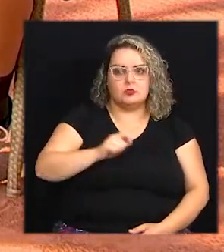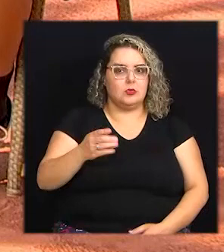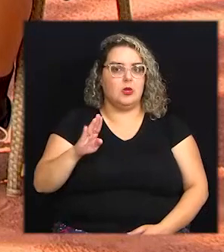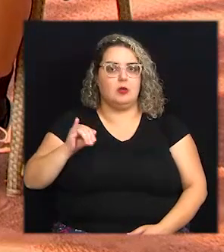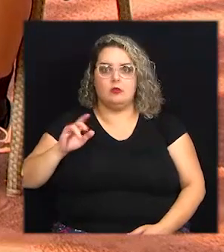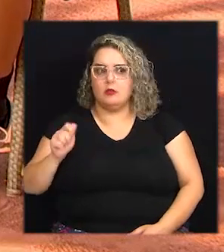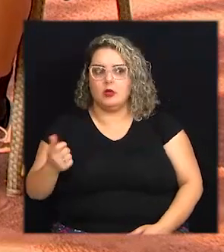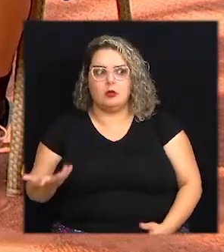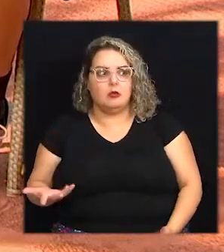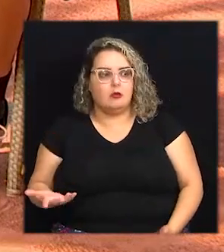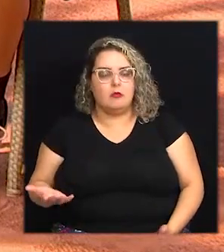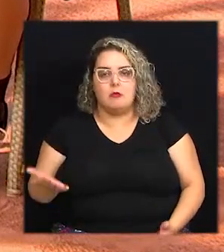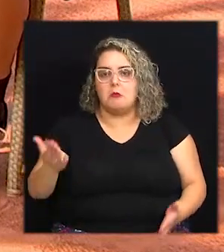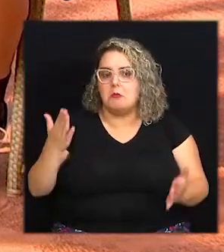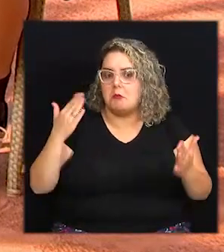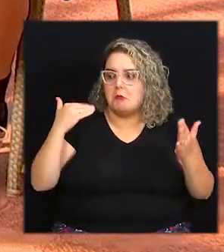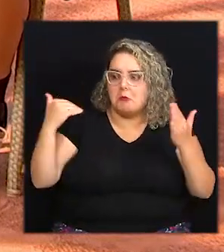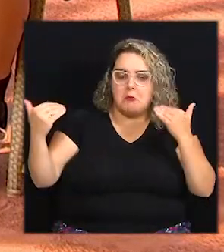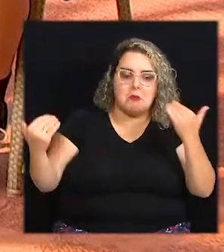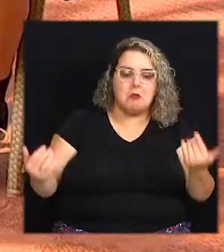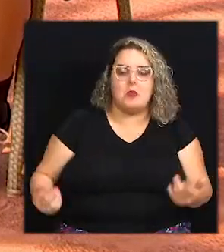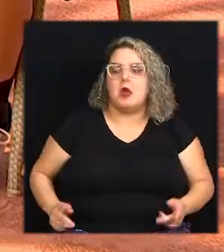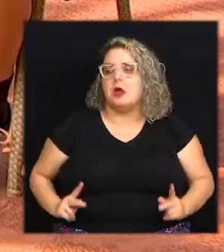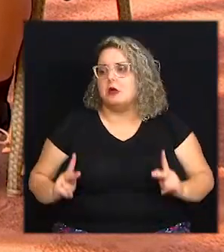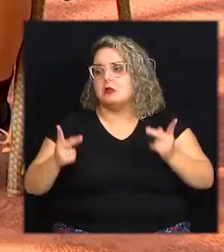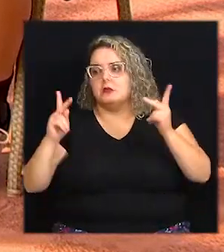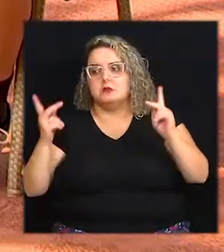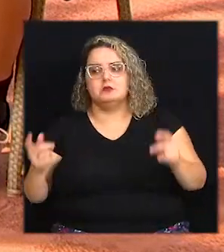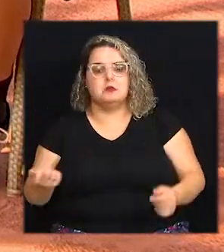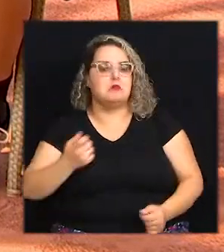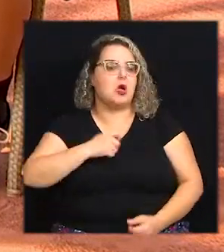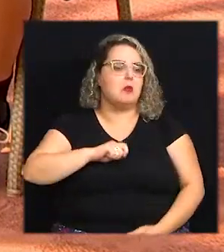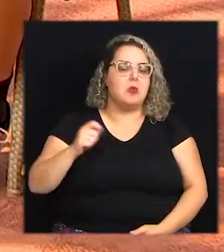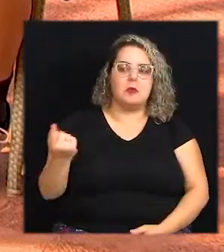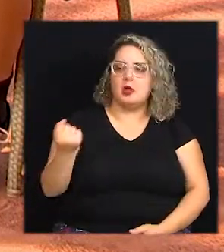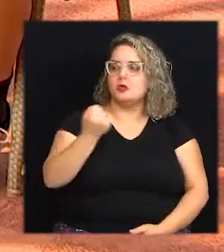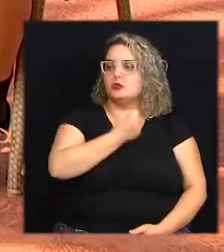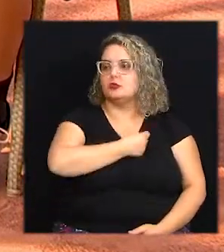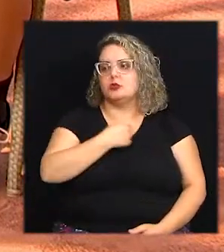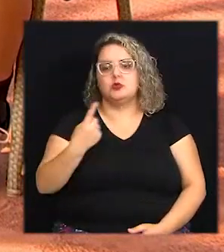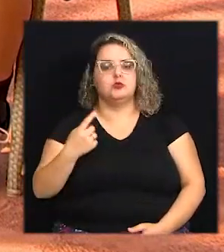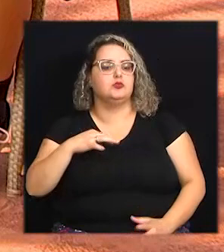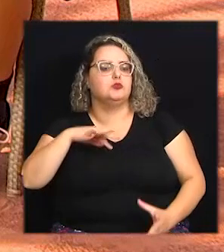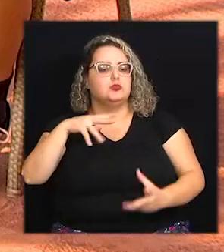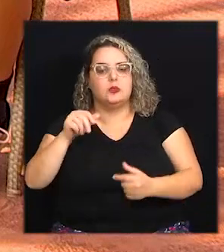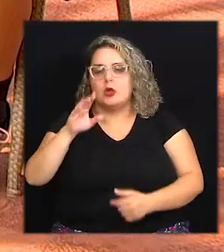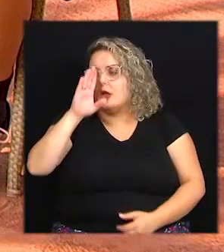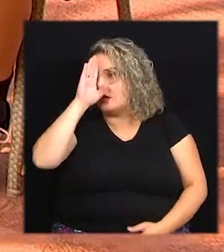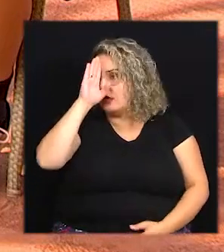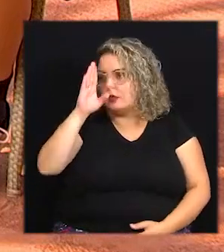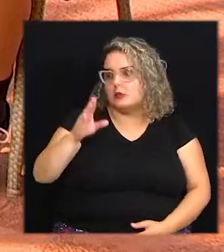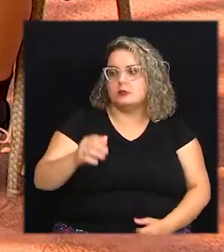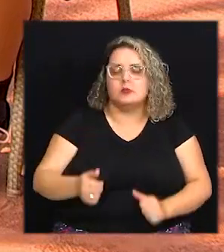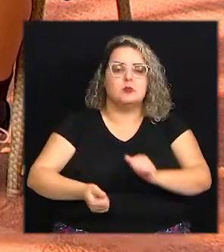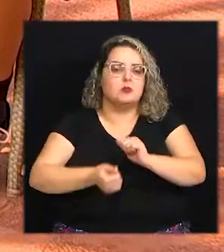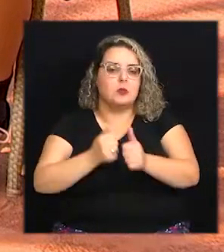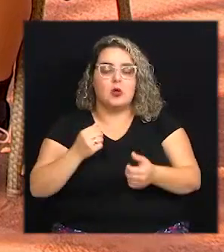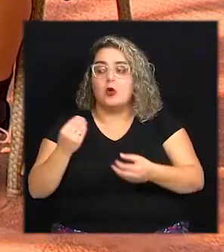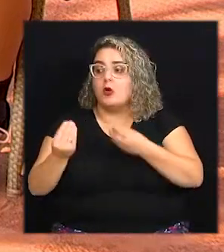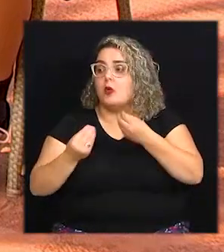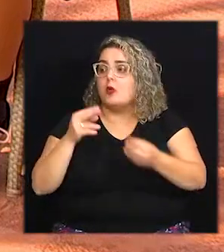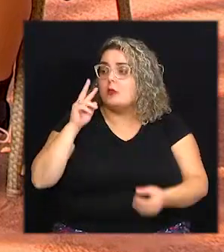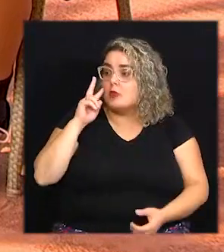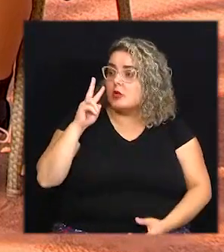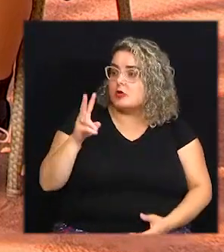Haddad é fenômeno, né? Vencendo competição importante, batendo número 1 do mundo, batendo as principais